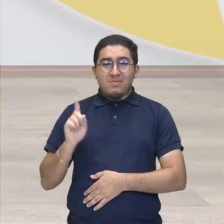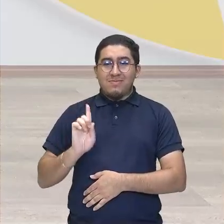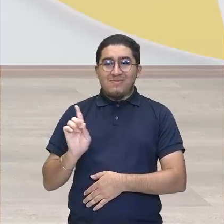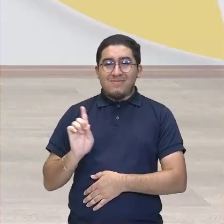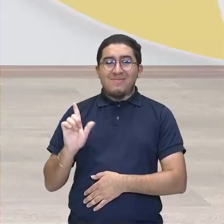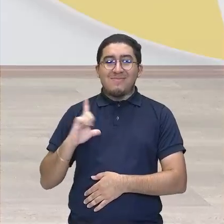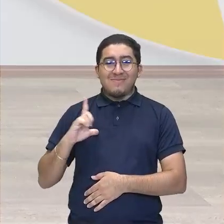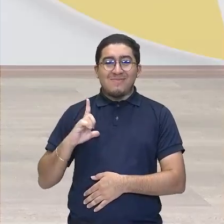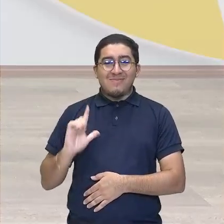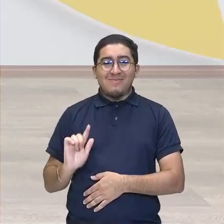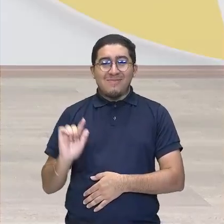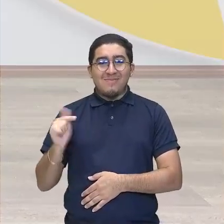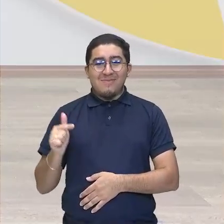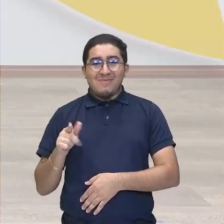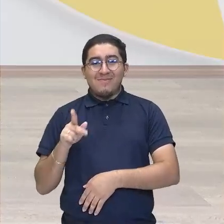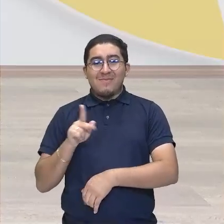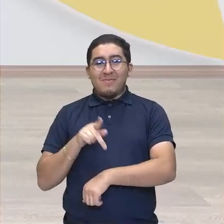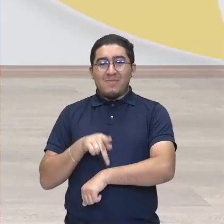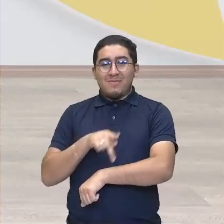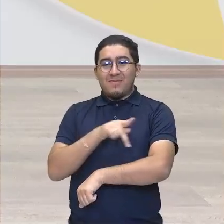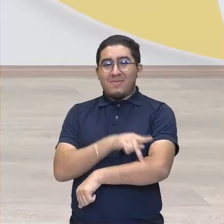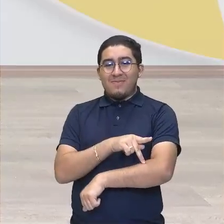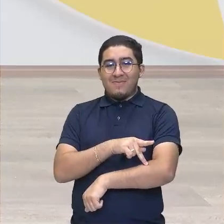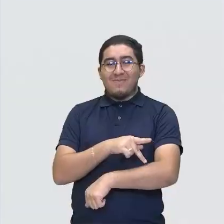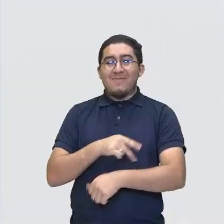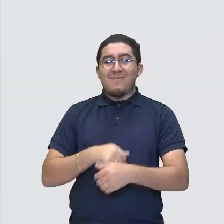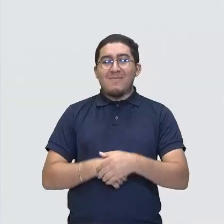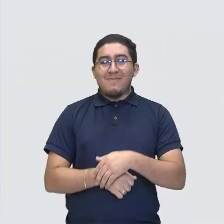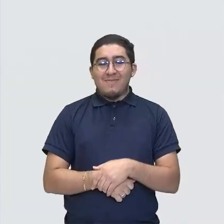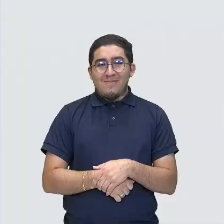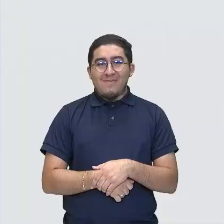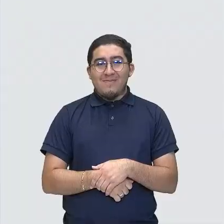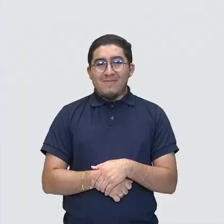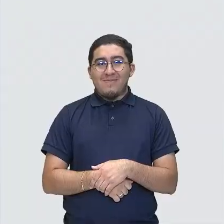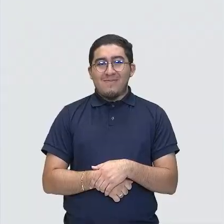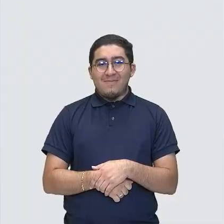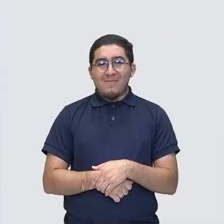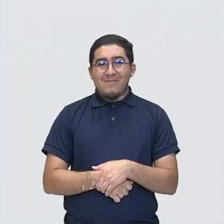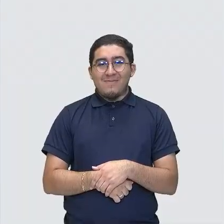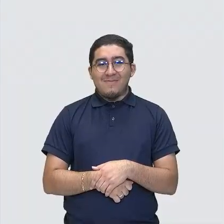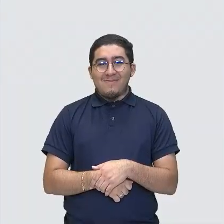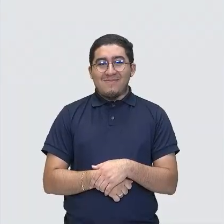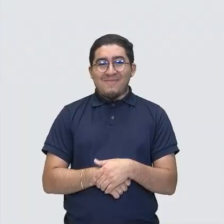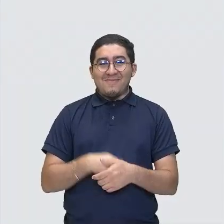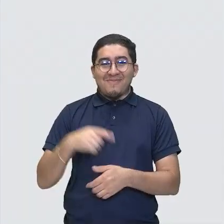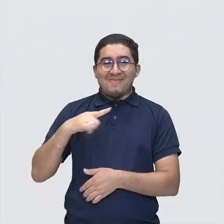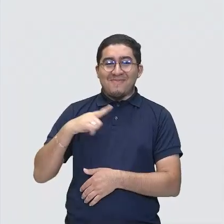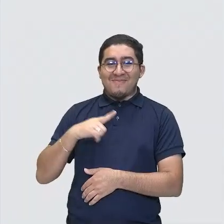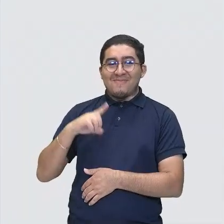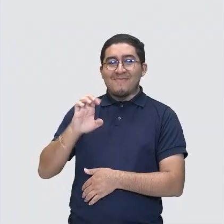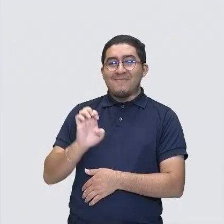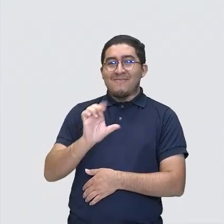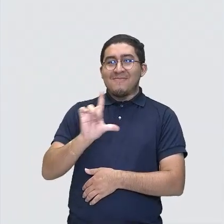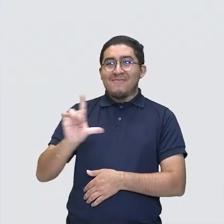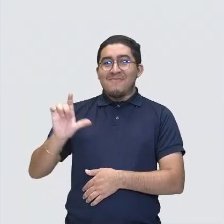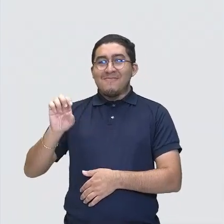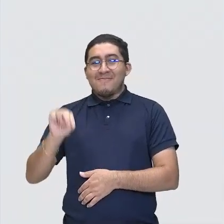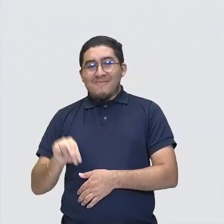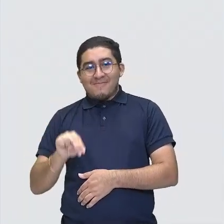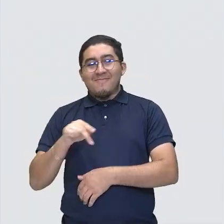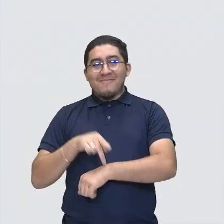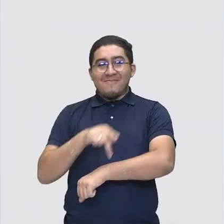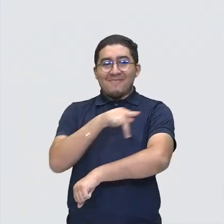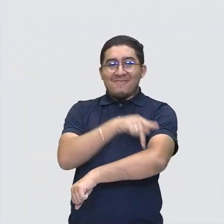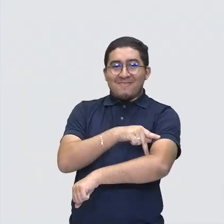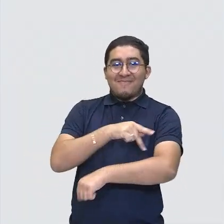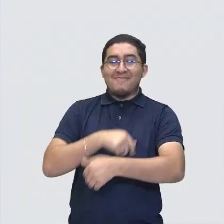com a pedagoga Ellen, né, Ellen? É isso aí, pessoal. Estou aqui de volta novamente com vocês, tá? Eu sou a pedagoga Ellen Alves. A